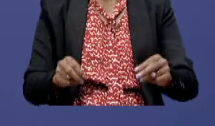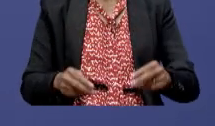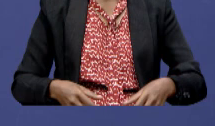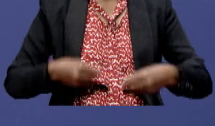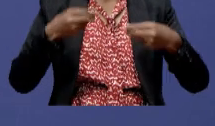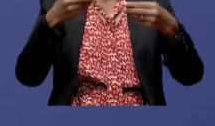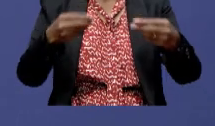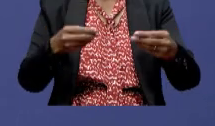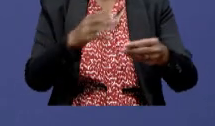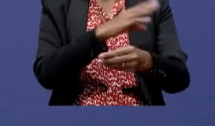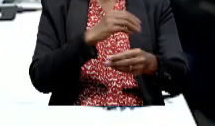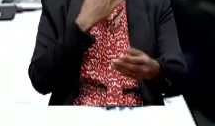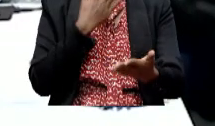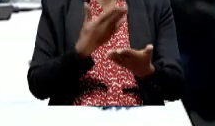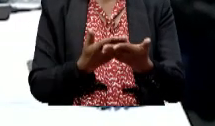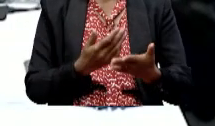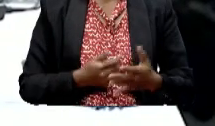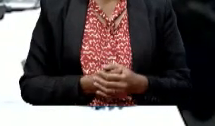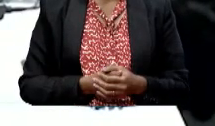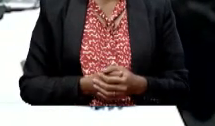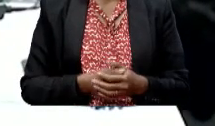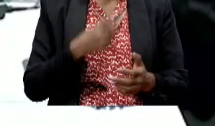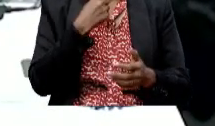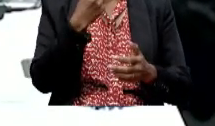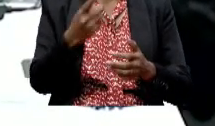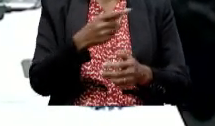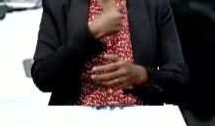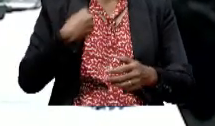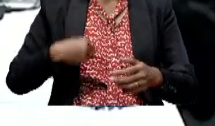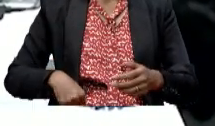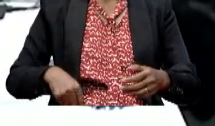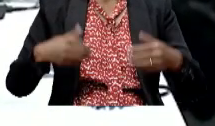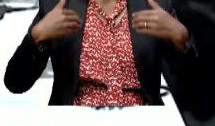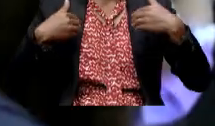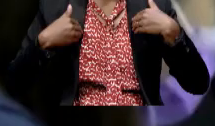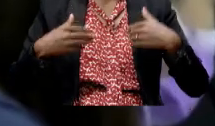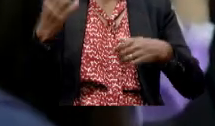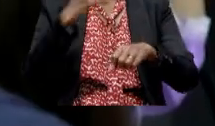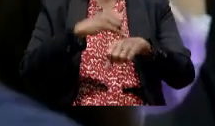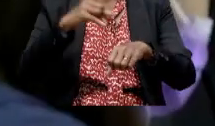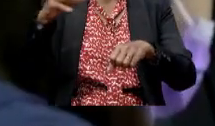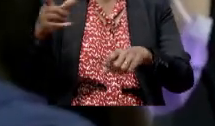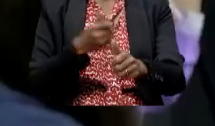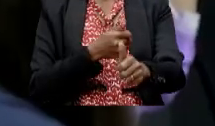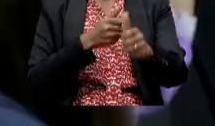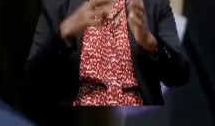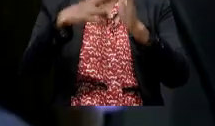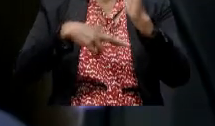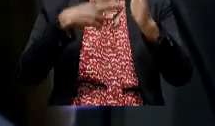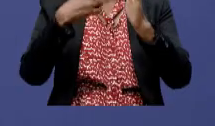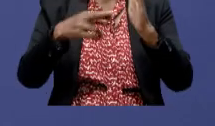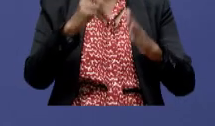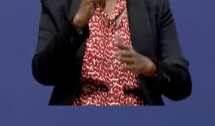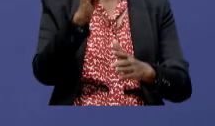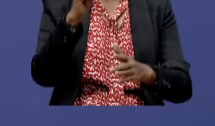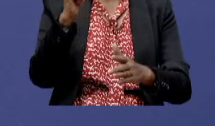cata concorrência nesusto. Blinken mas afirma sina estrago mina ordem internacional baseia baregra, enquanto NATO